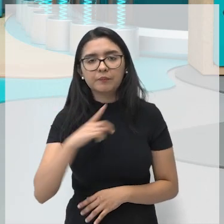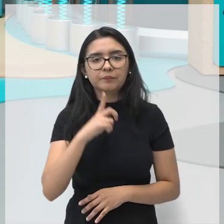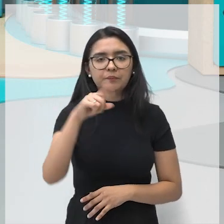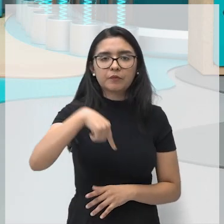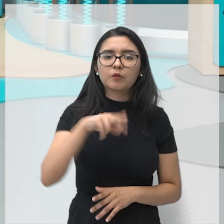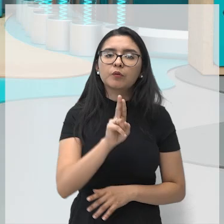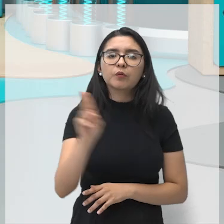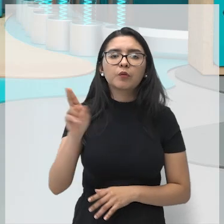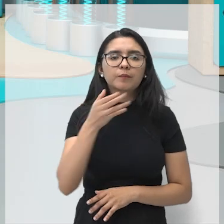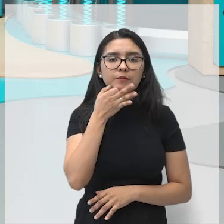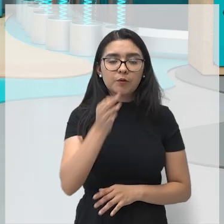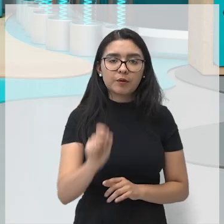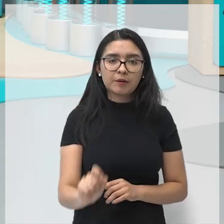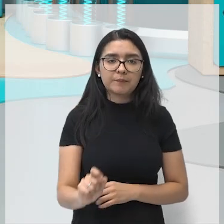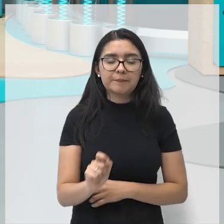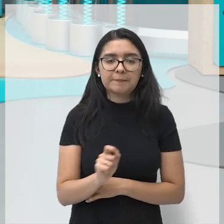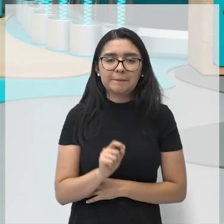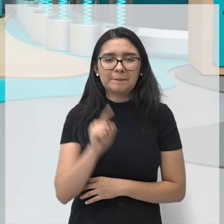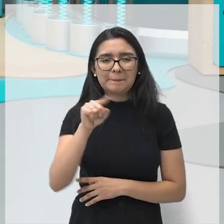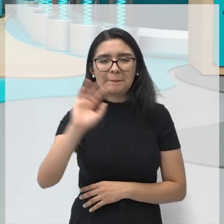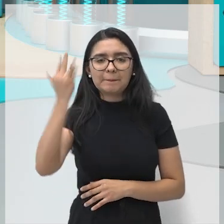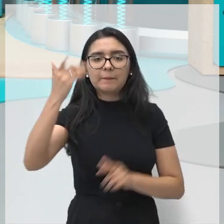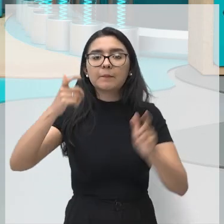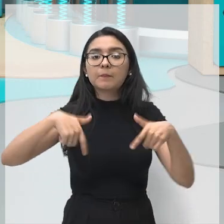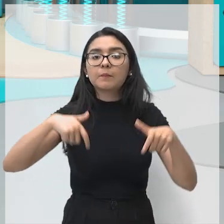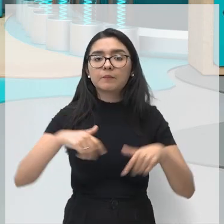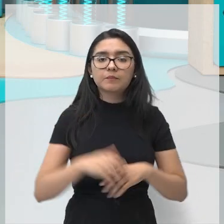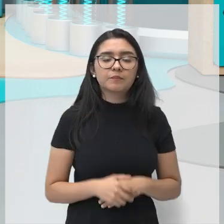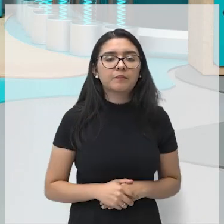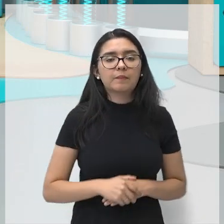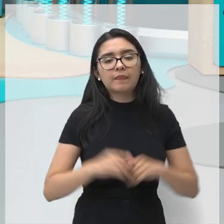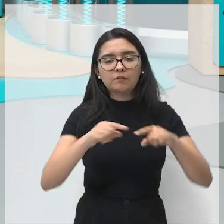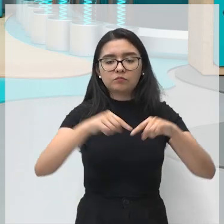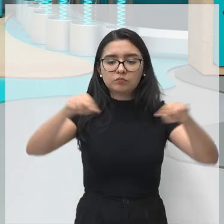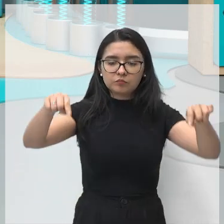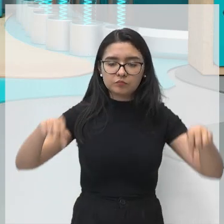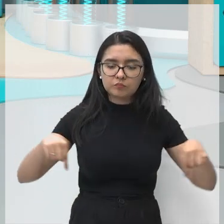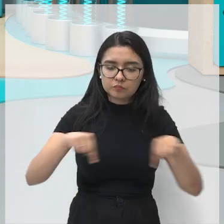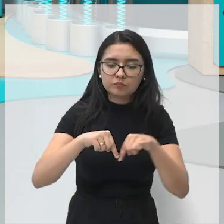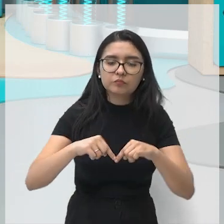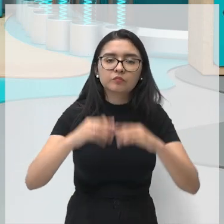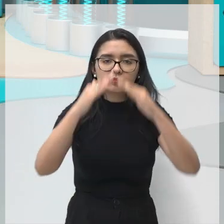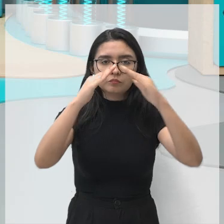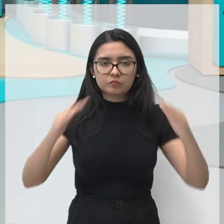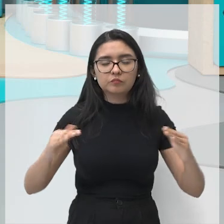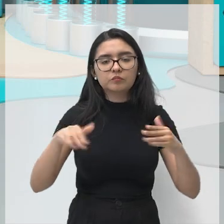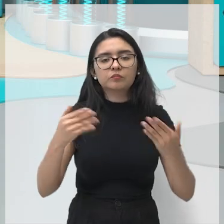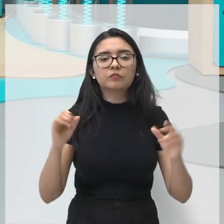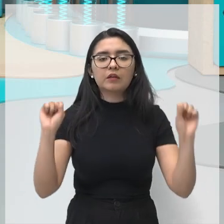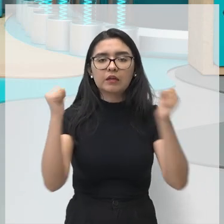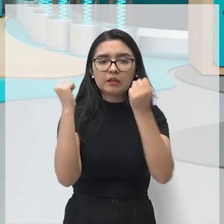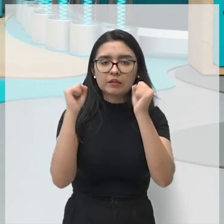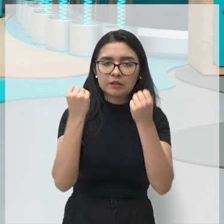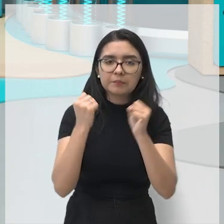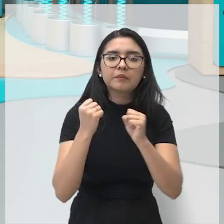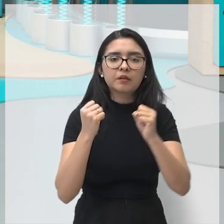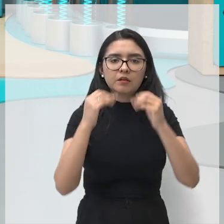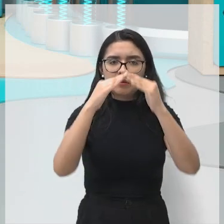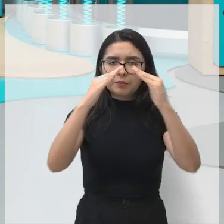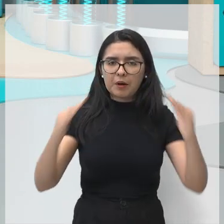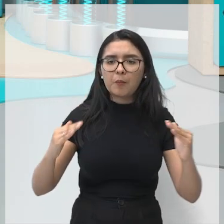Como o nome sugere, né, ele acontece num espaço fechado, protegido, coberto ali, como academias,